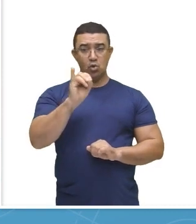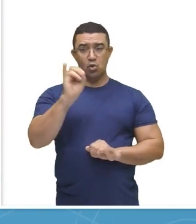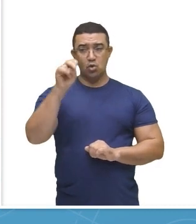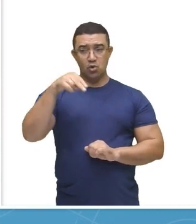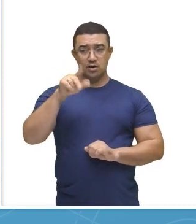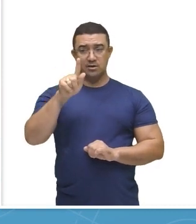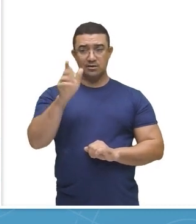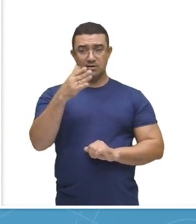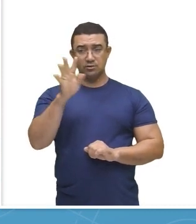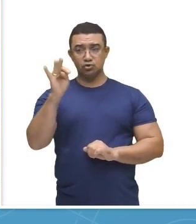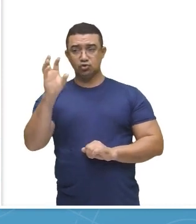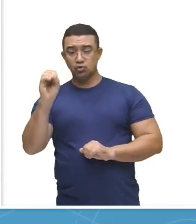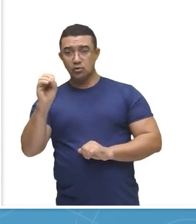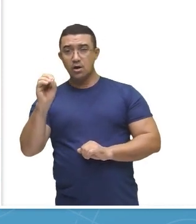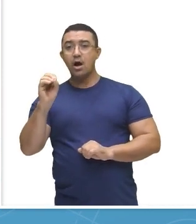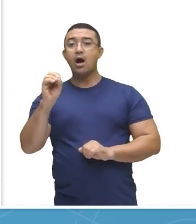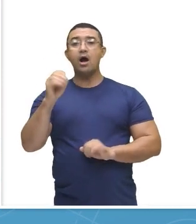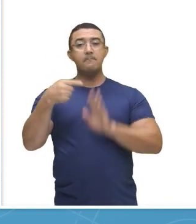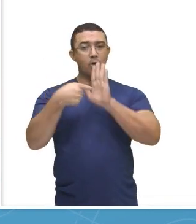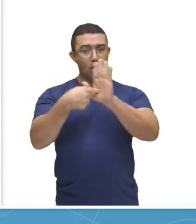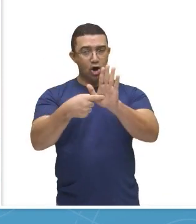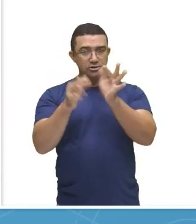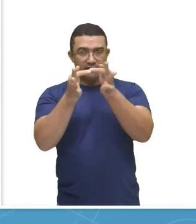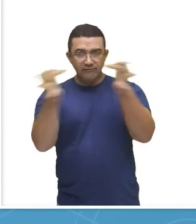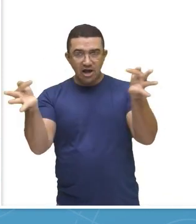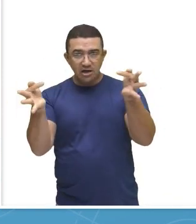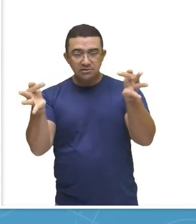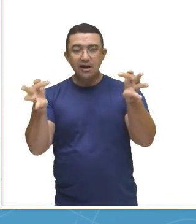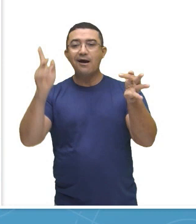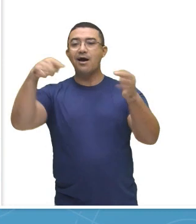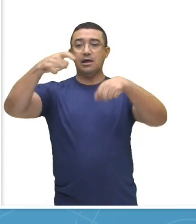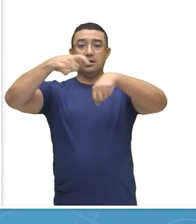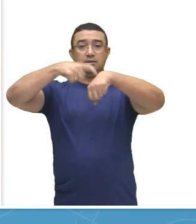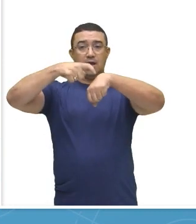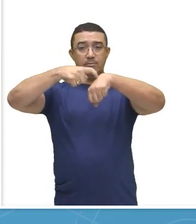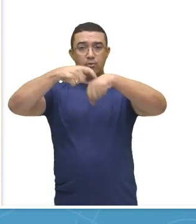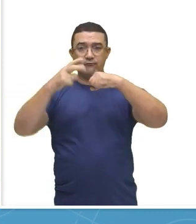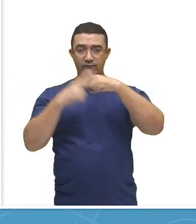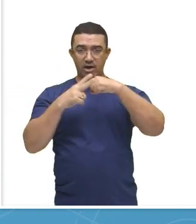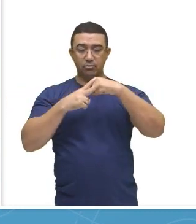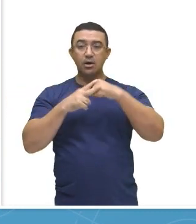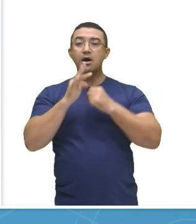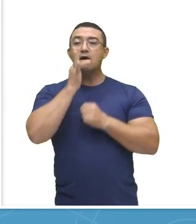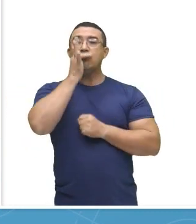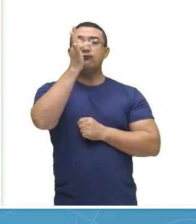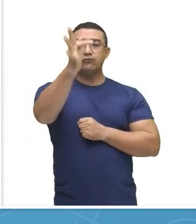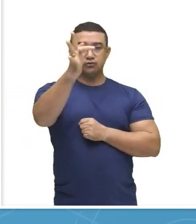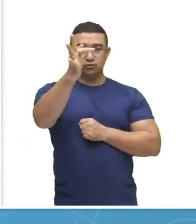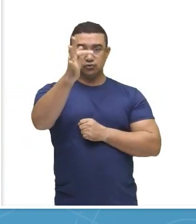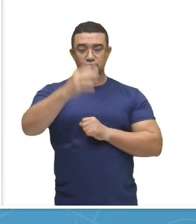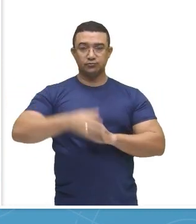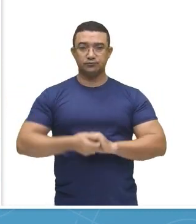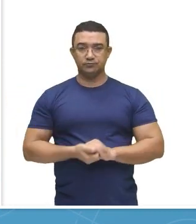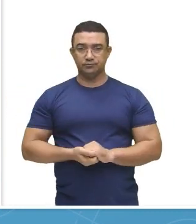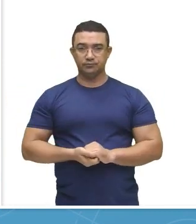no futuro, tá? Por isso que ele está aqui. A gente não vai nem traduzir ele, mas a gente traduz porque no português a gente fala